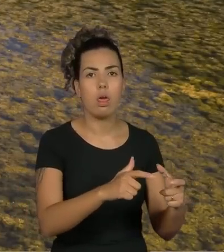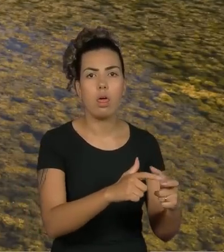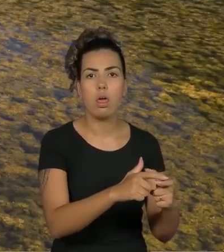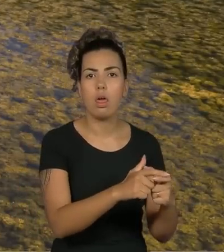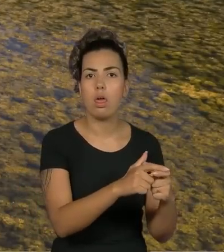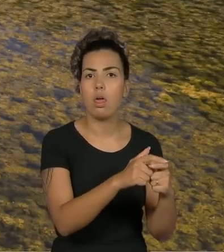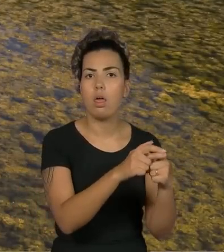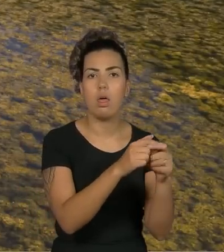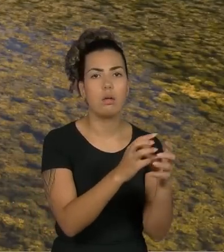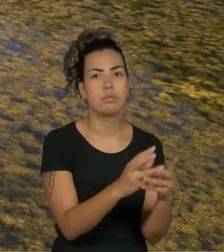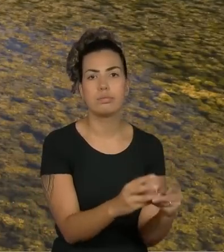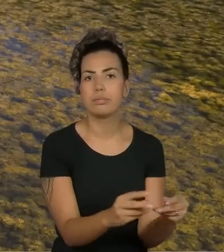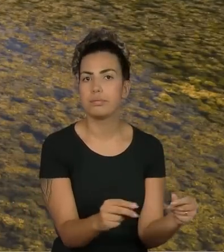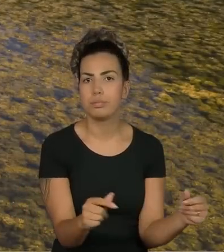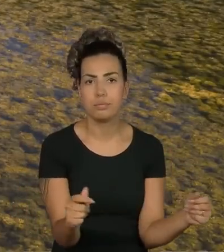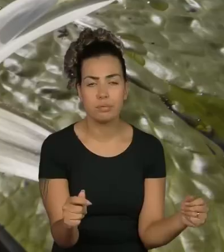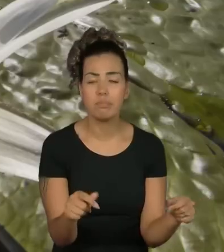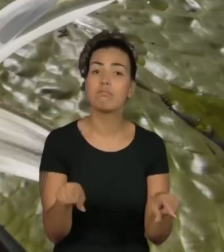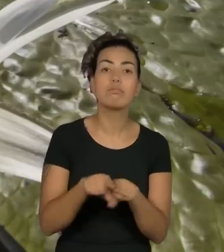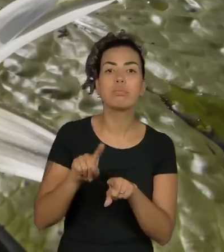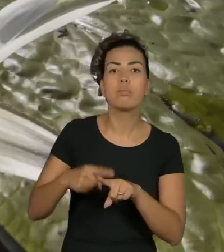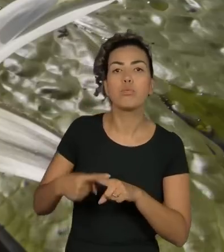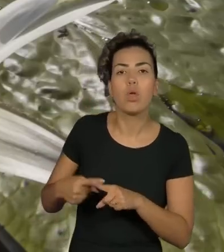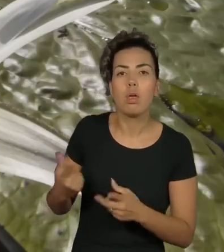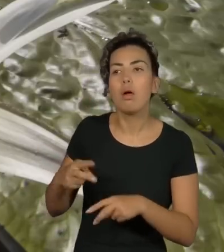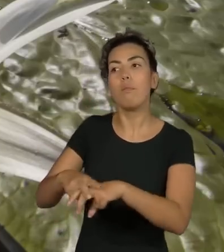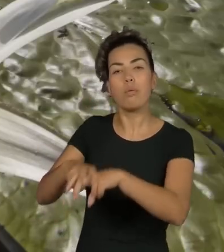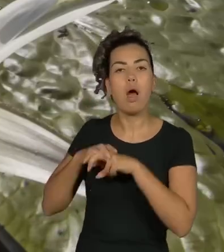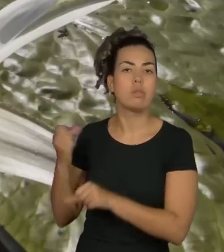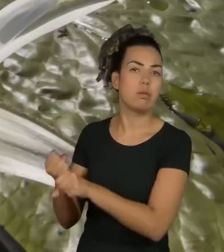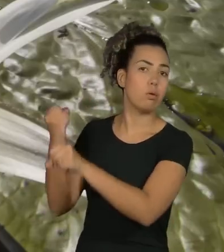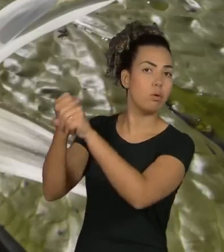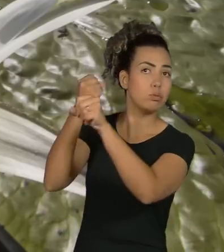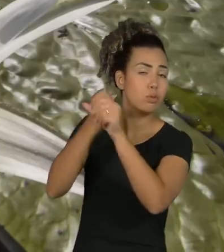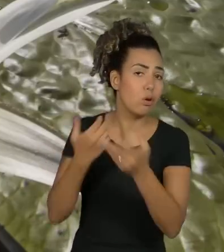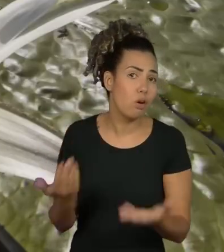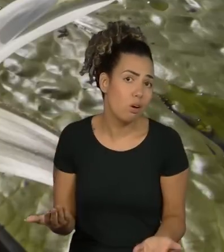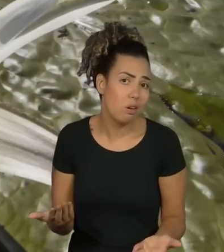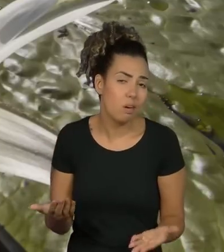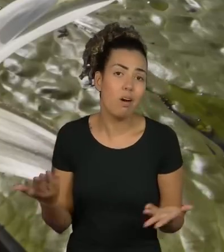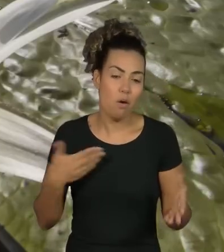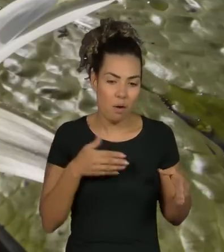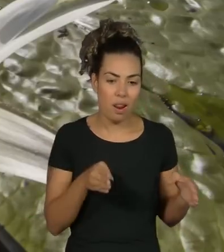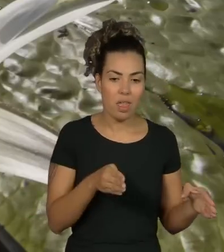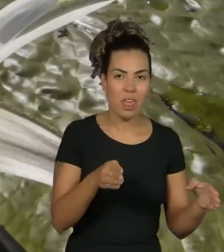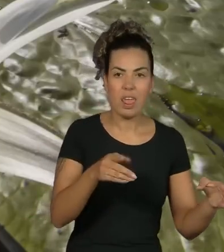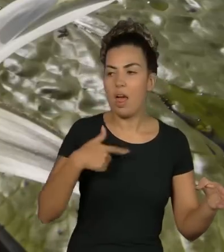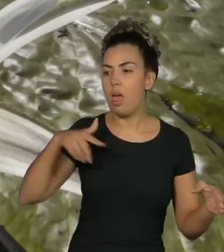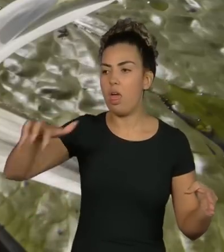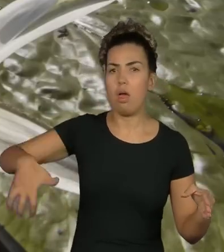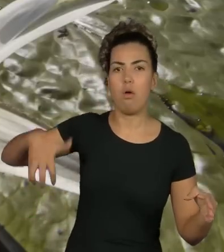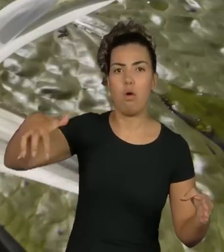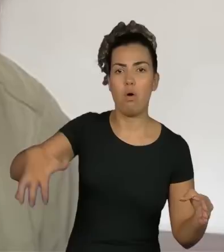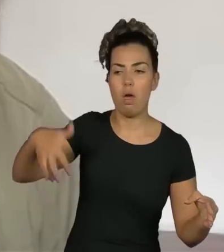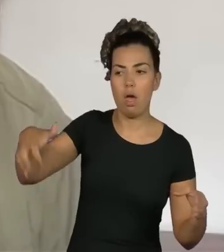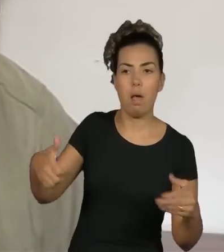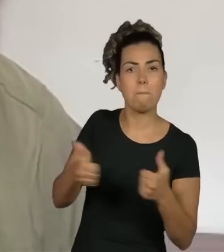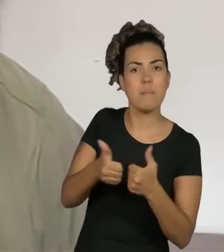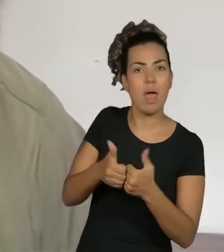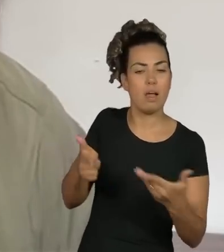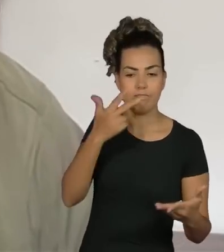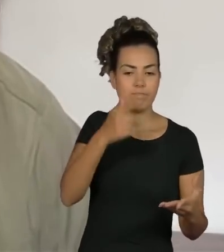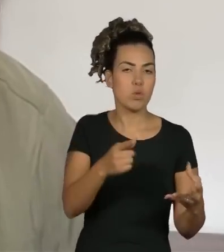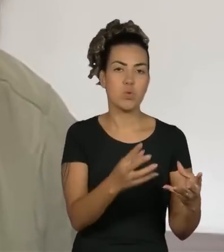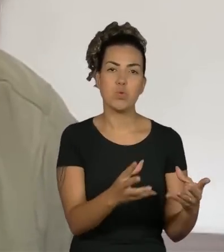pelo agronegócio, cidades que foram construídas perto dessas lagoas que causaram impactos, como